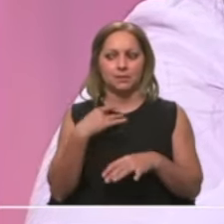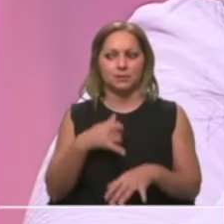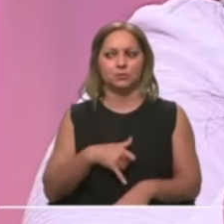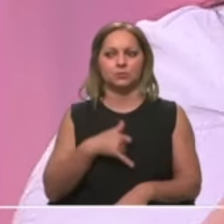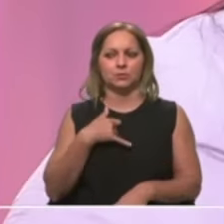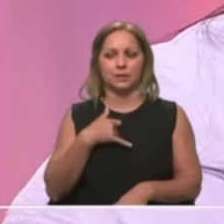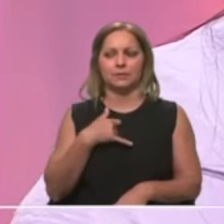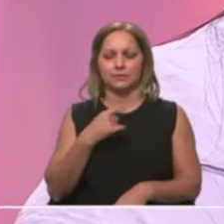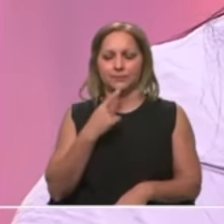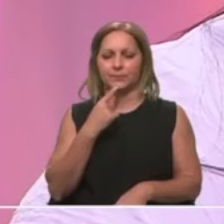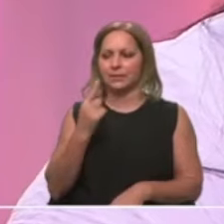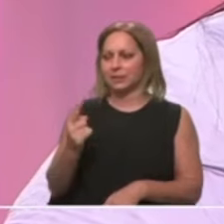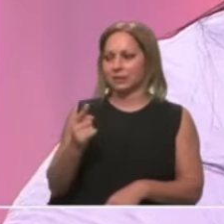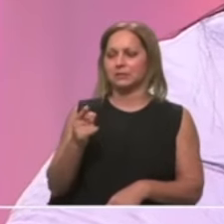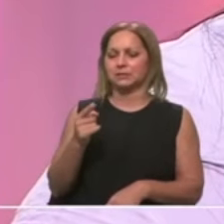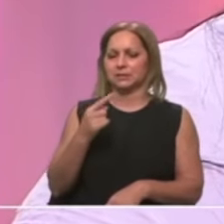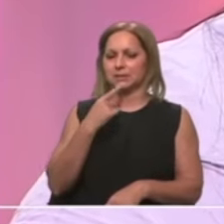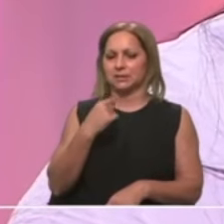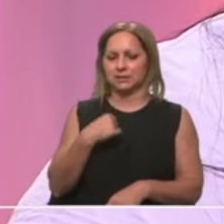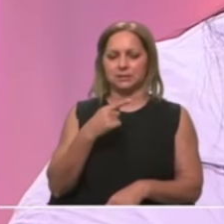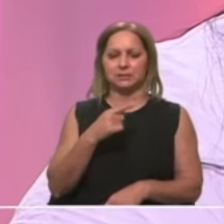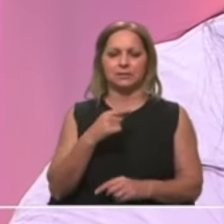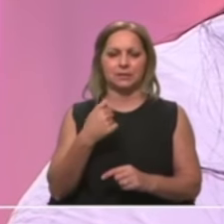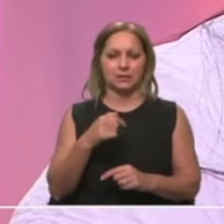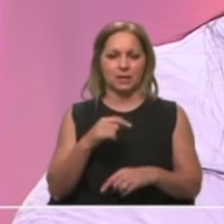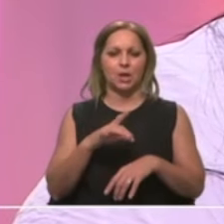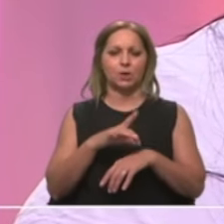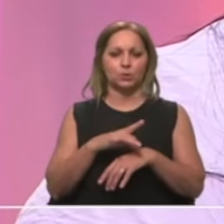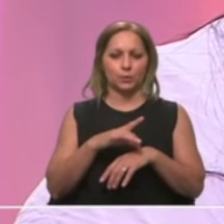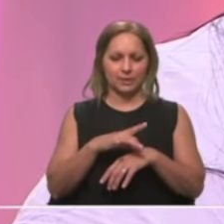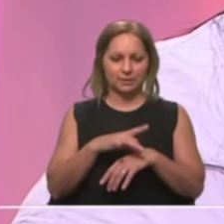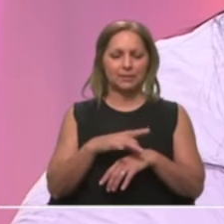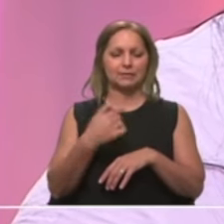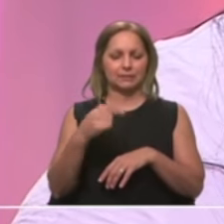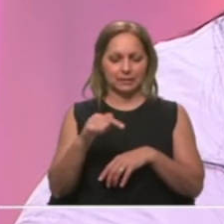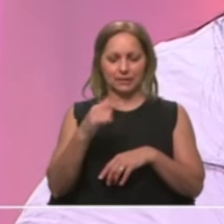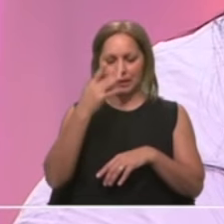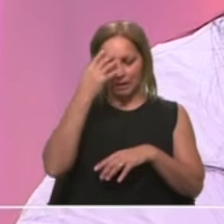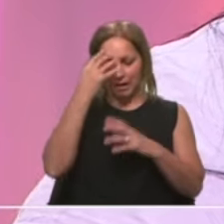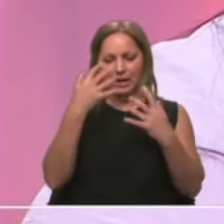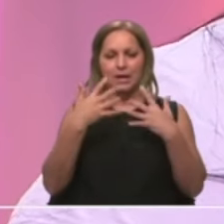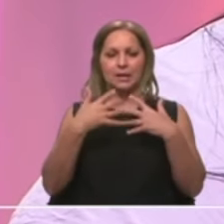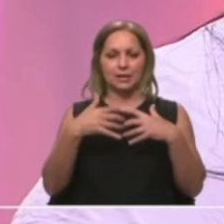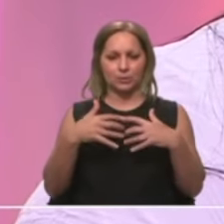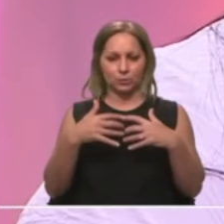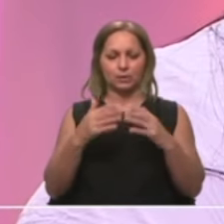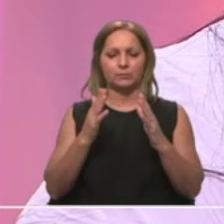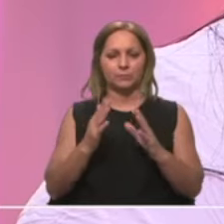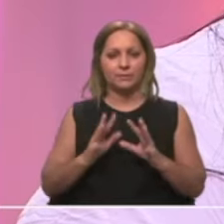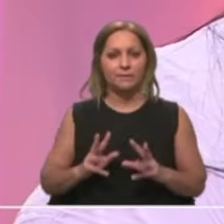que seria, adiantou-me logo, que seria uma doença neurológica e que precisava logo de